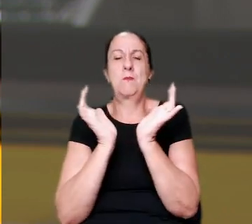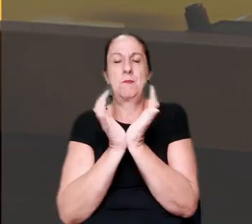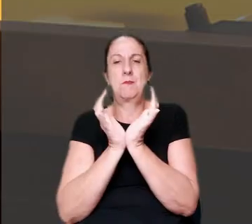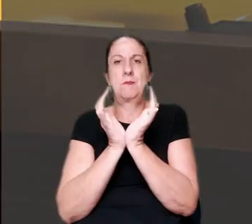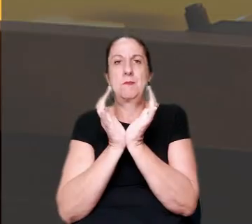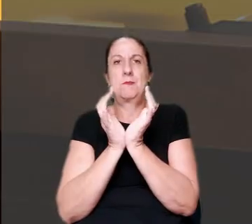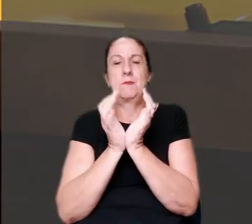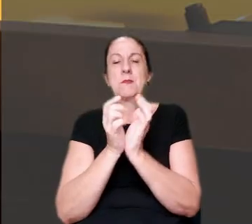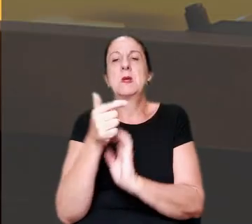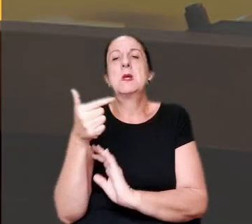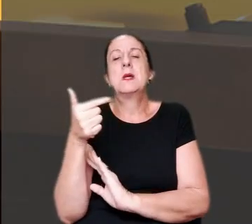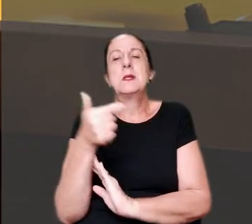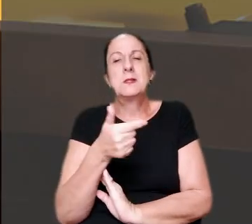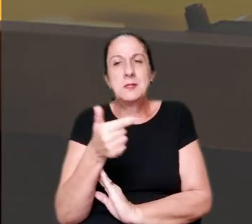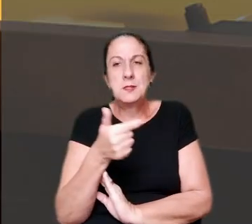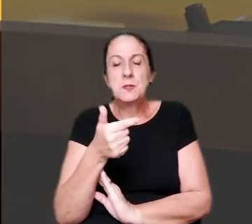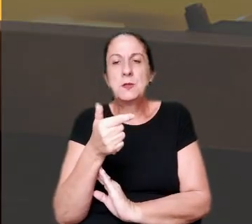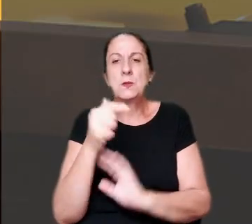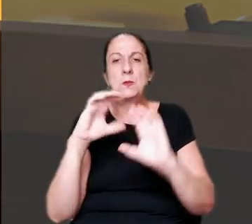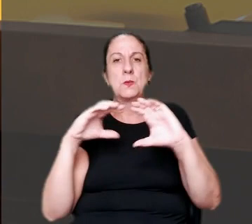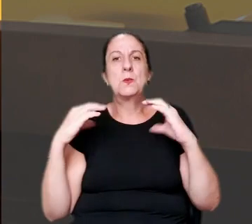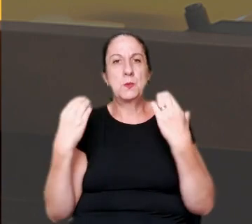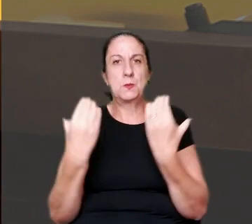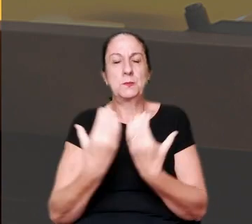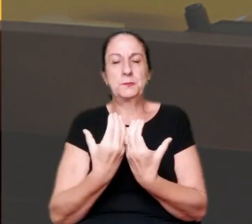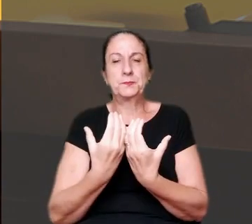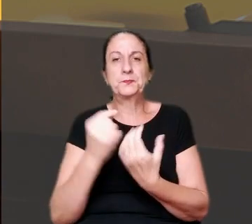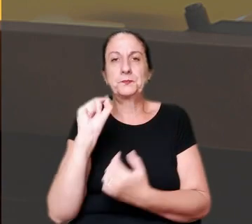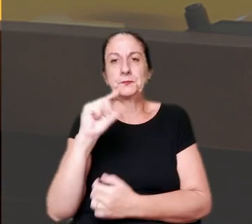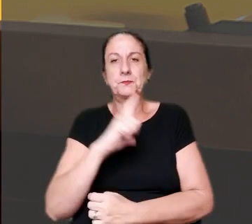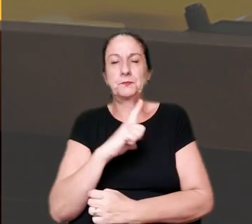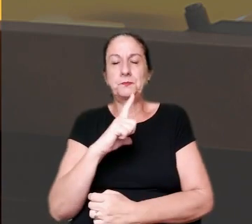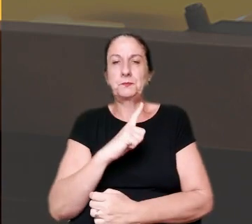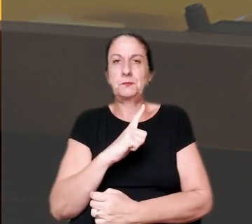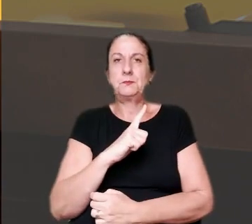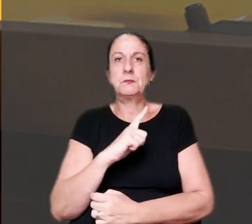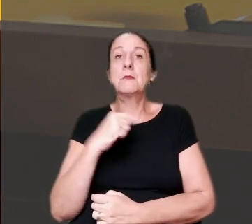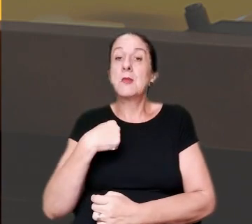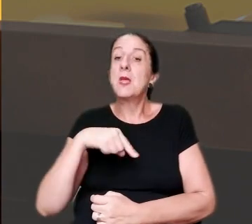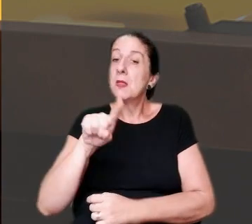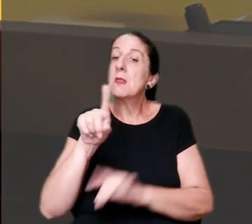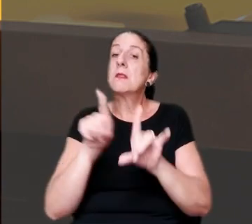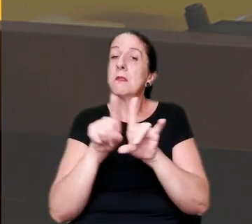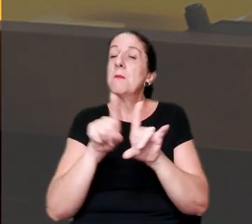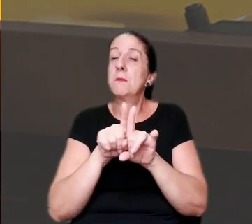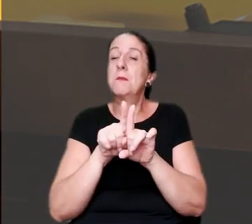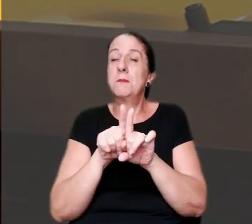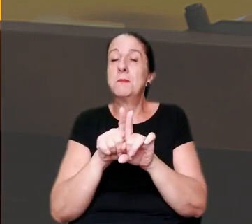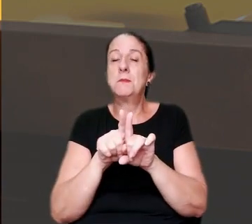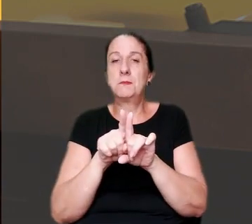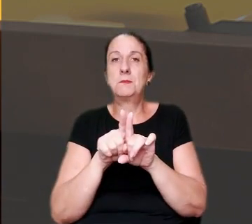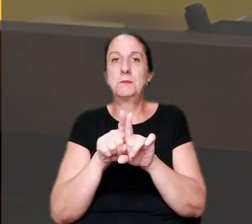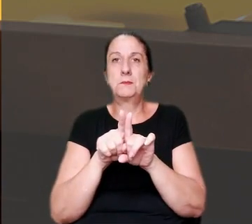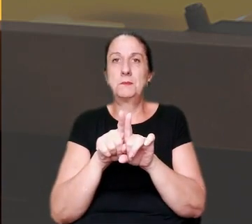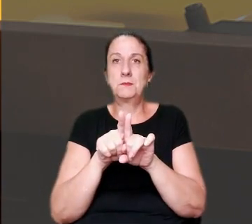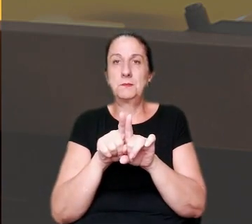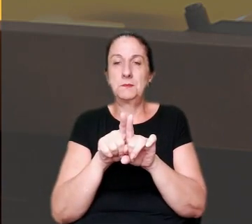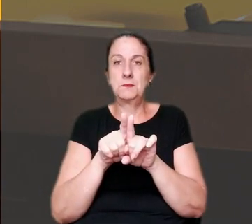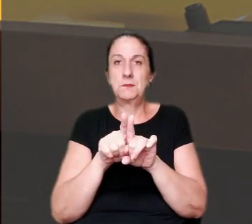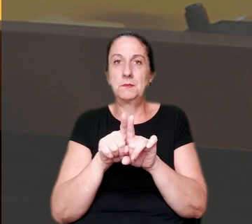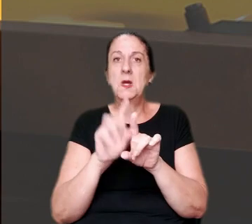tudo isso. No segundo congresso que houve, eu estava lá também,